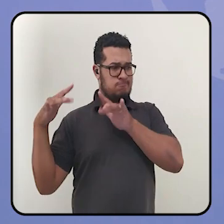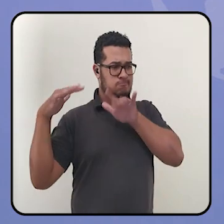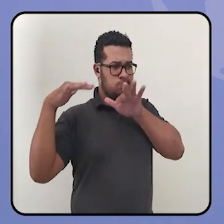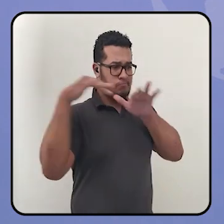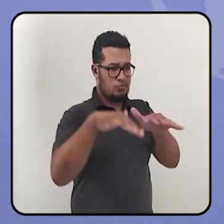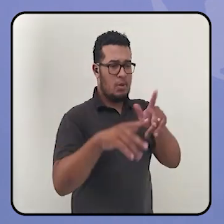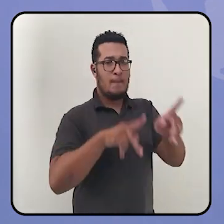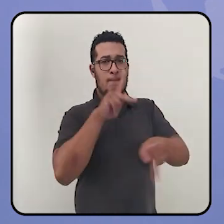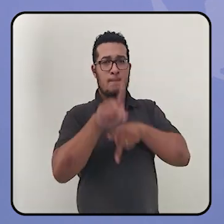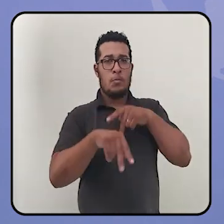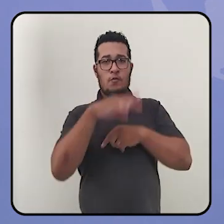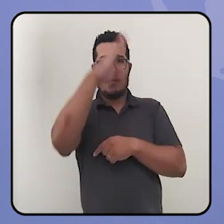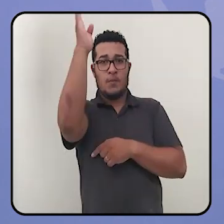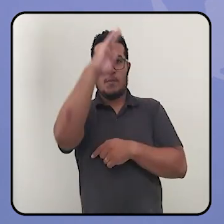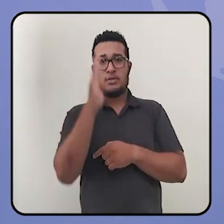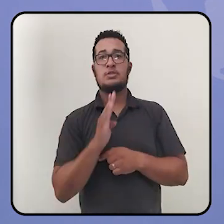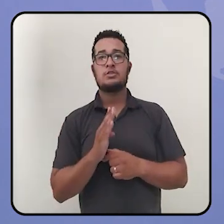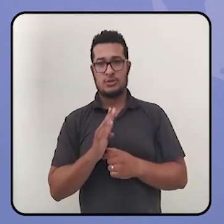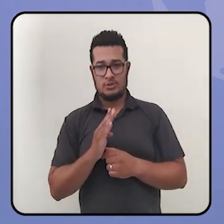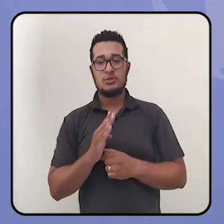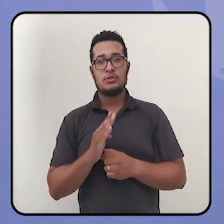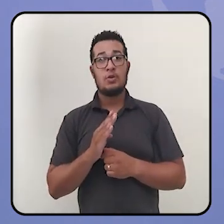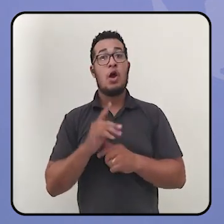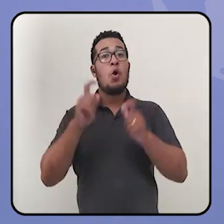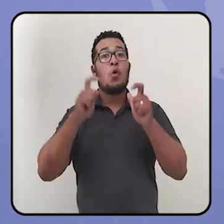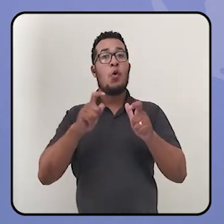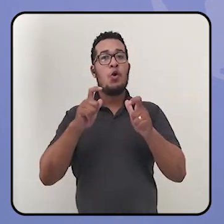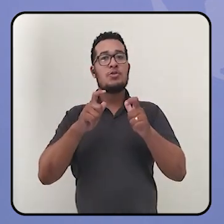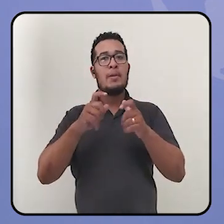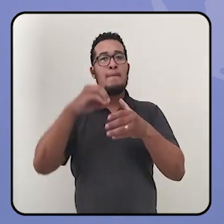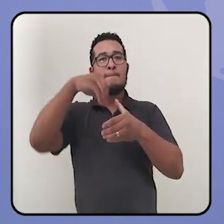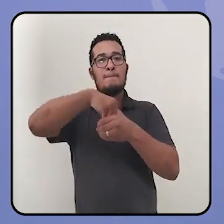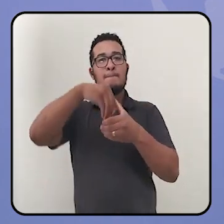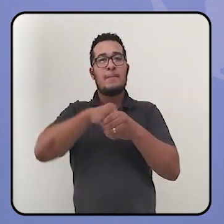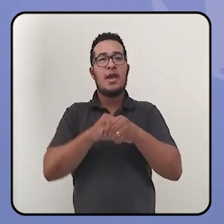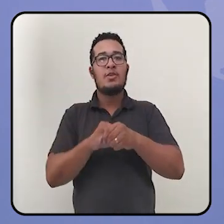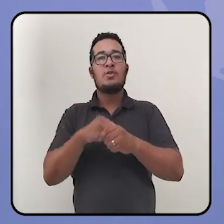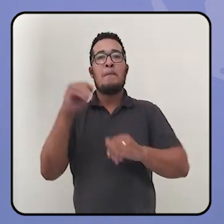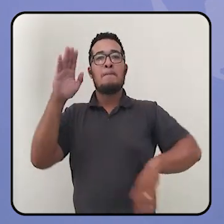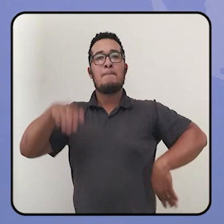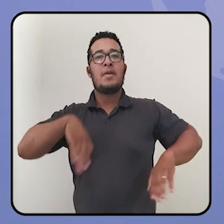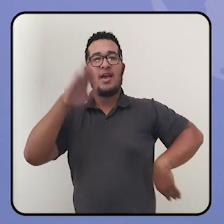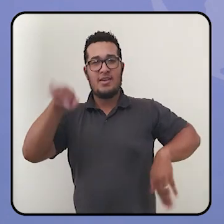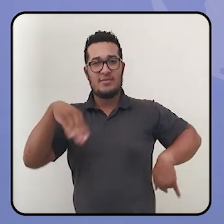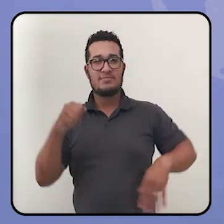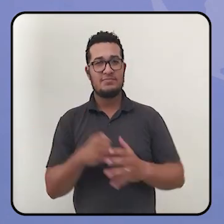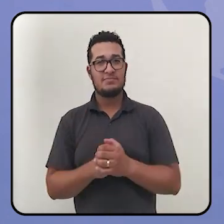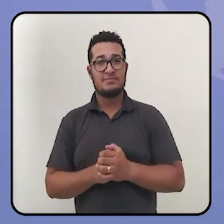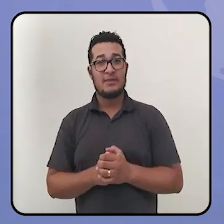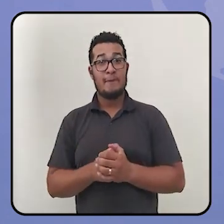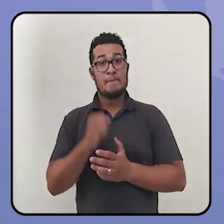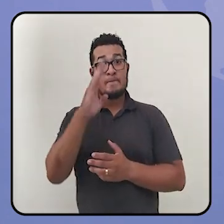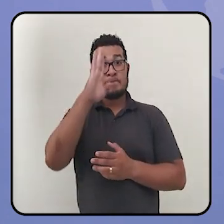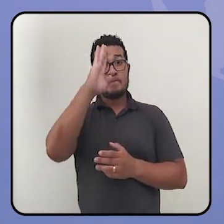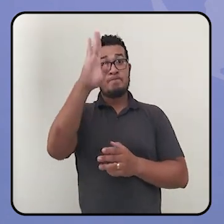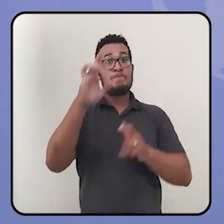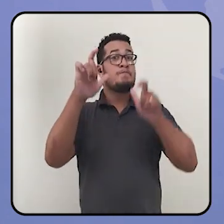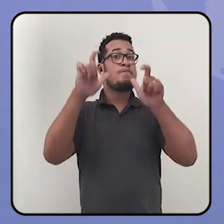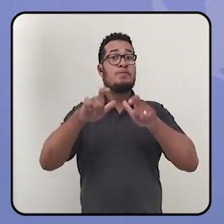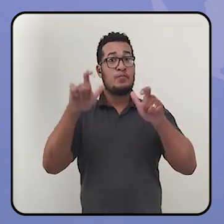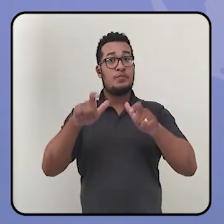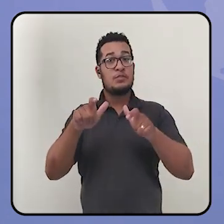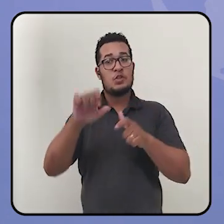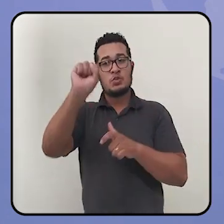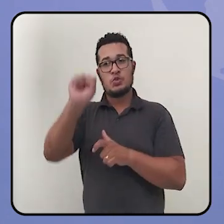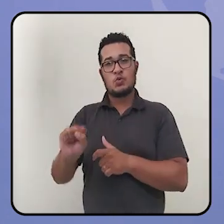no Brasil, no estado do Piauí, existe o maior acervo de inscrições rupestres